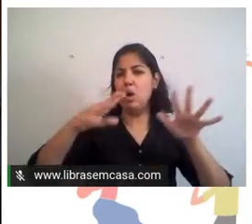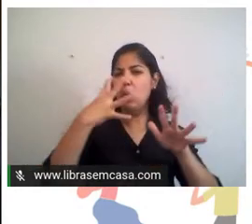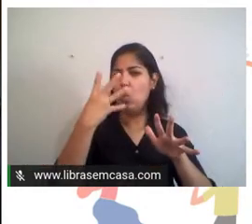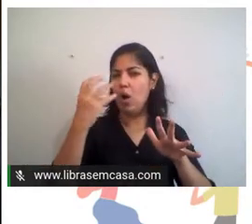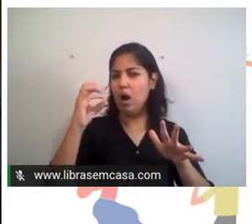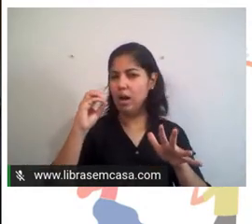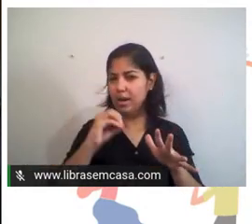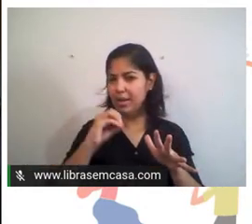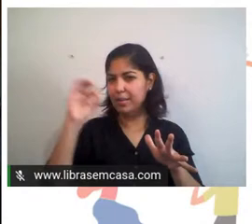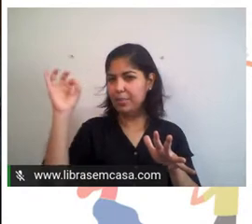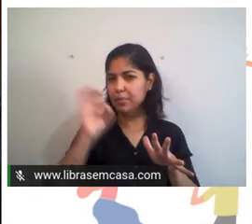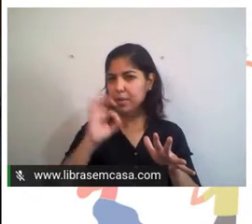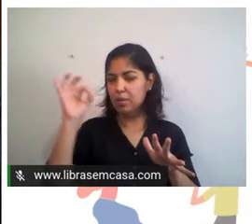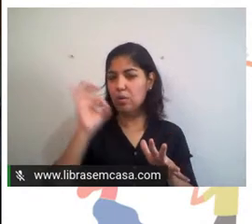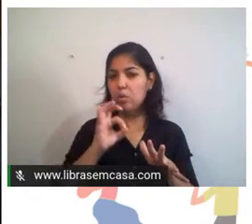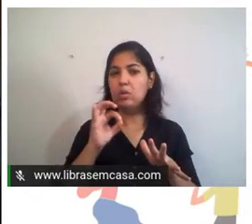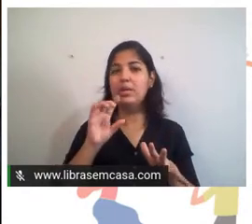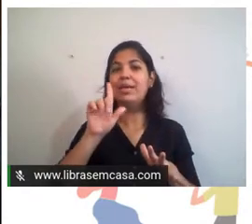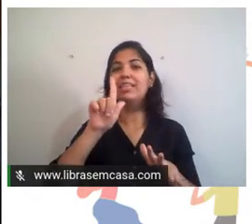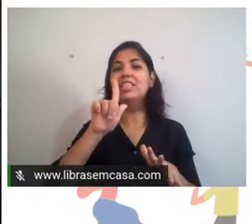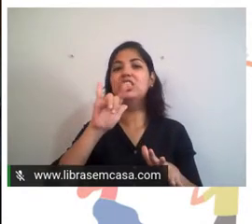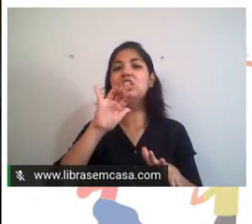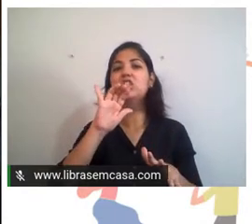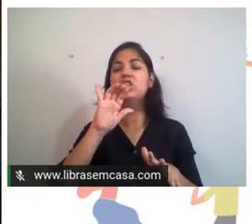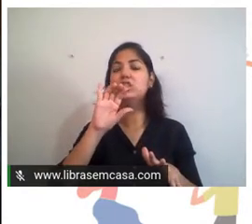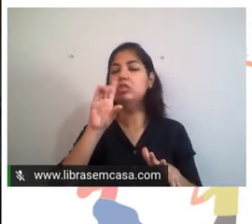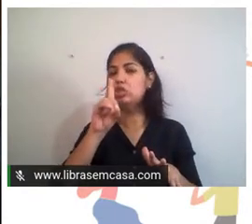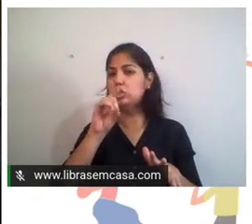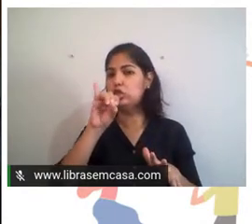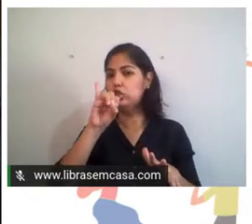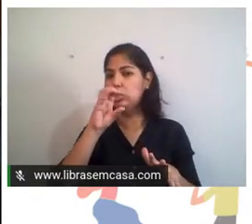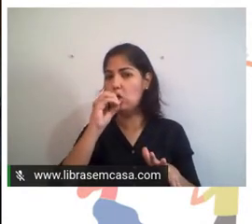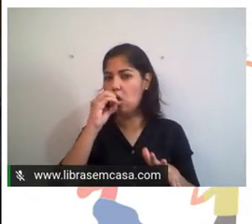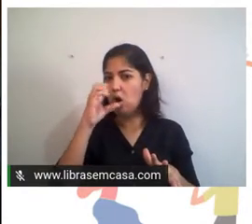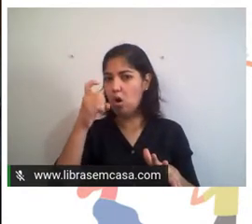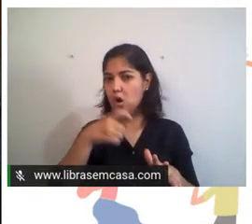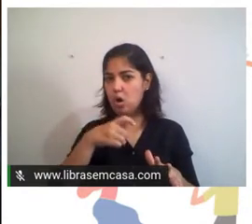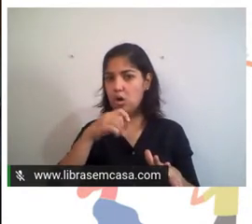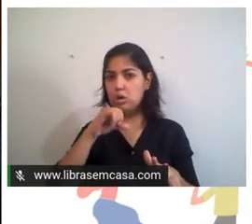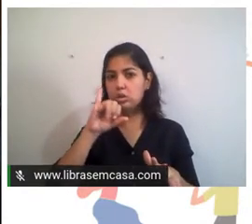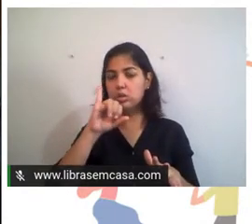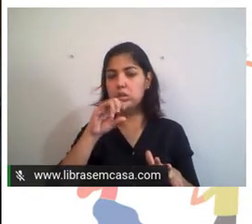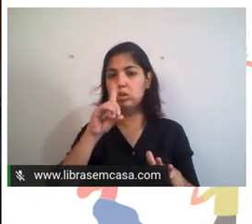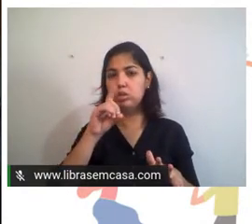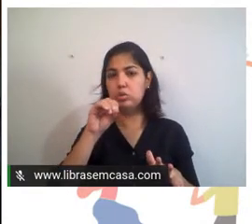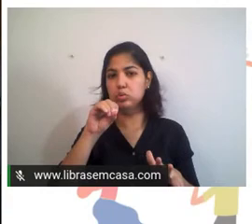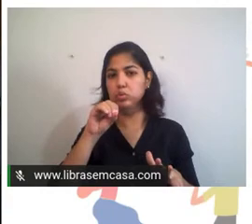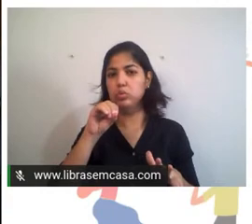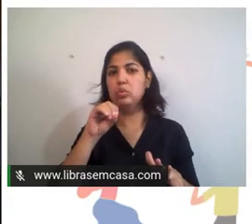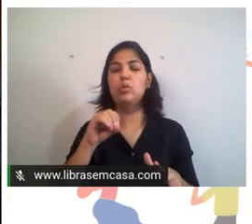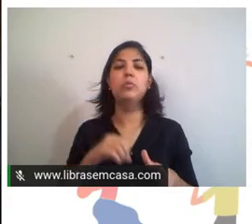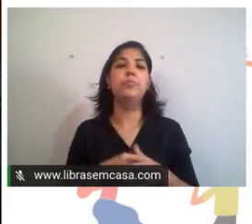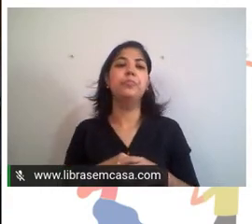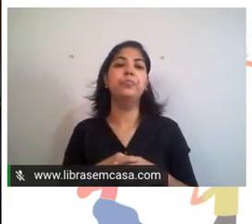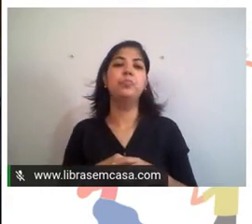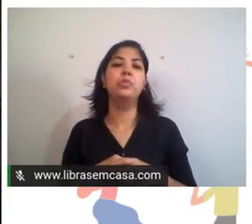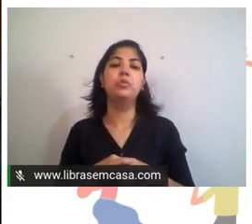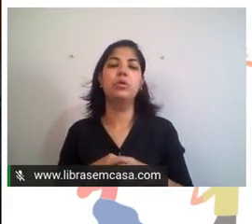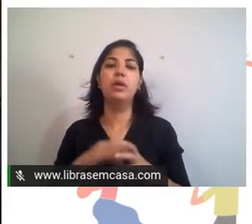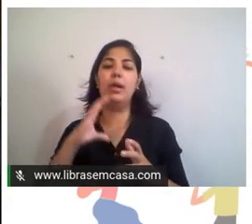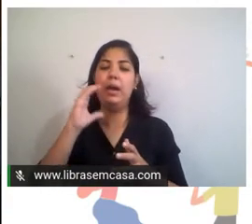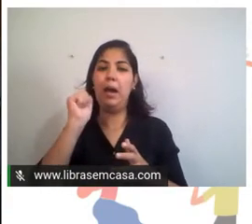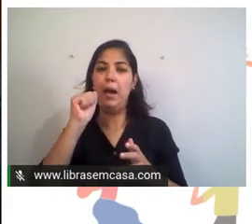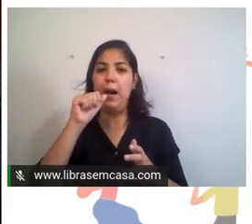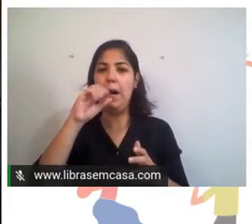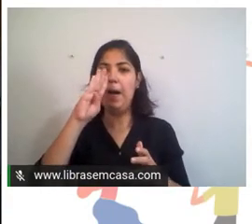de dióxido de carbono para a atmosfera a cada ano. Nós estamos caminhando para um aumento de temperatura